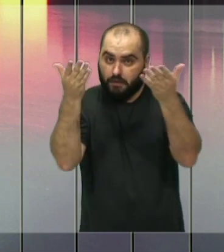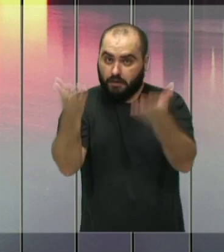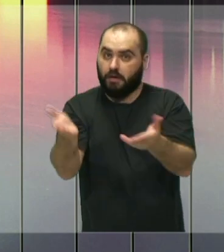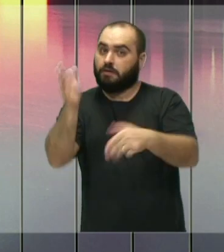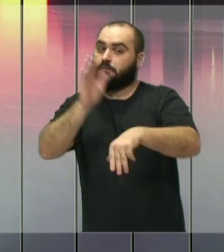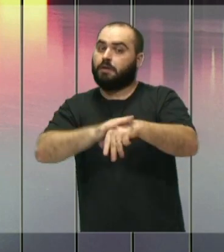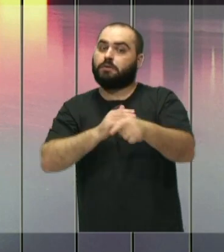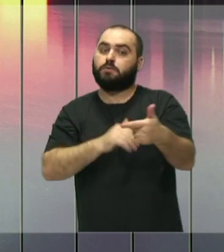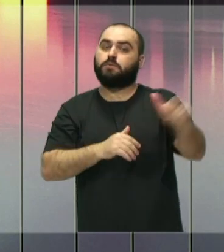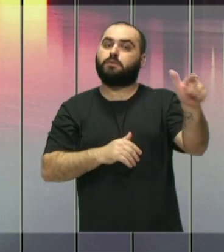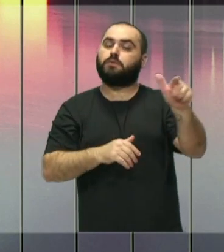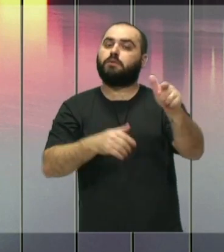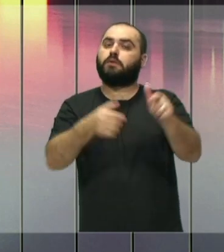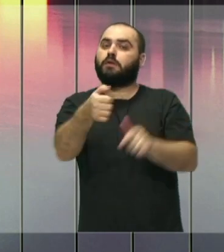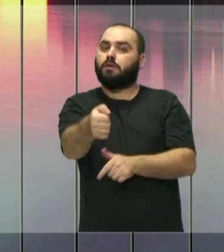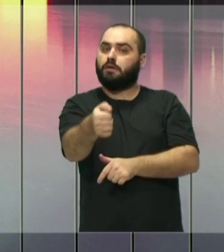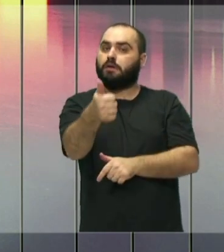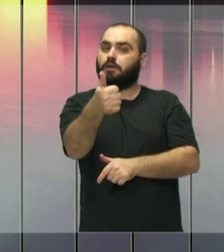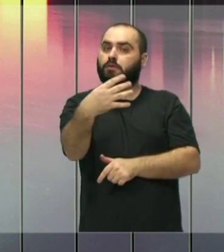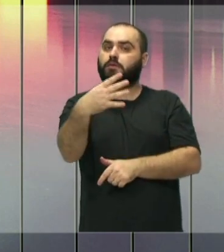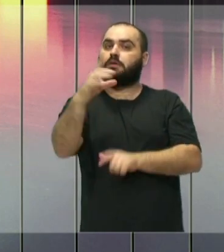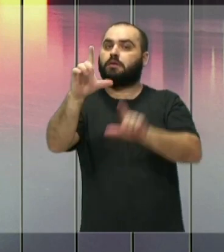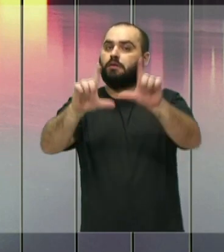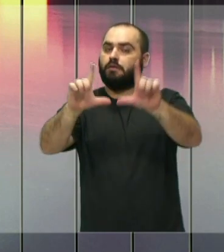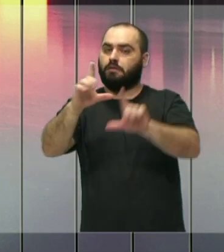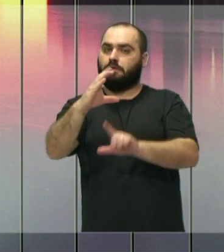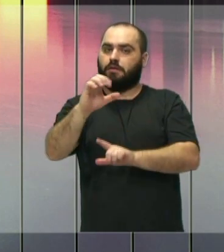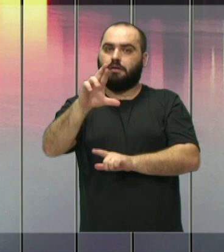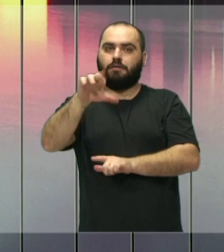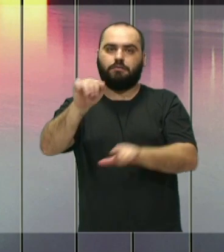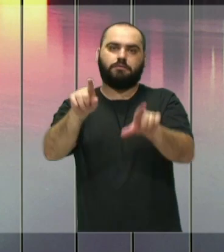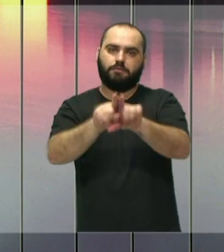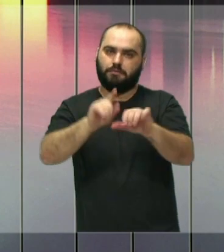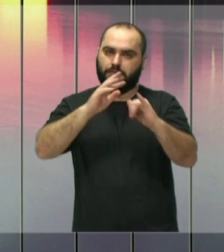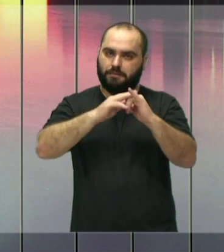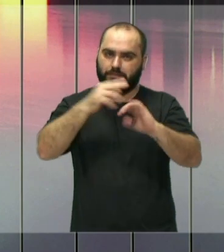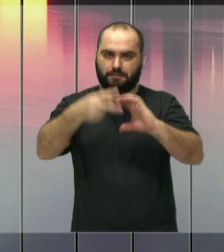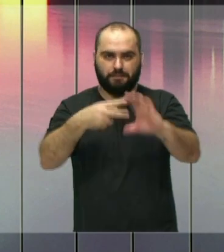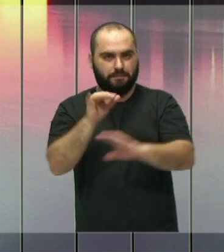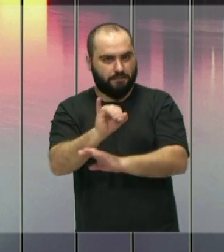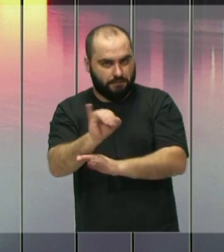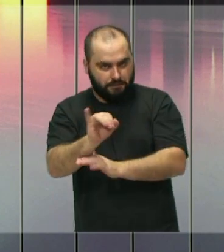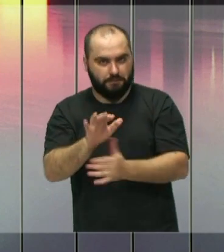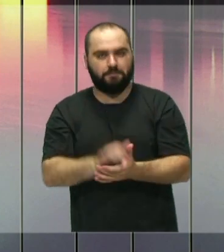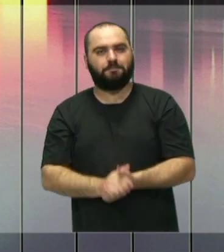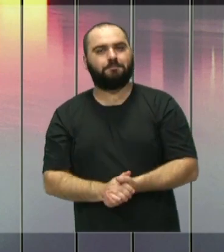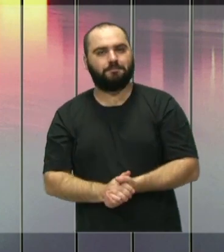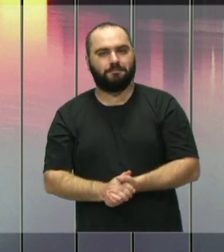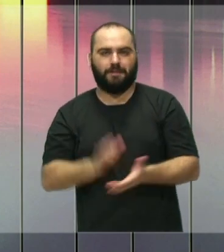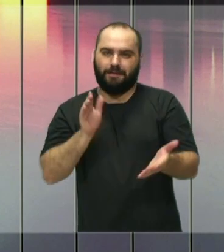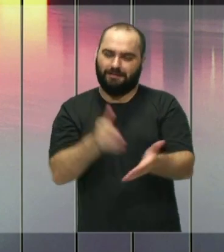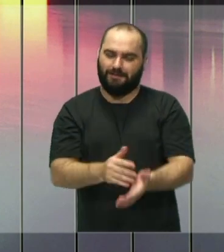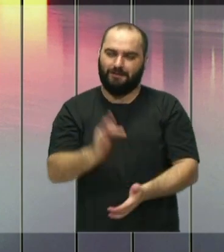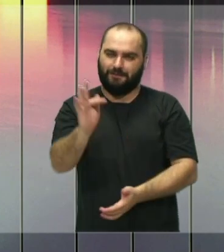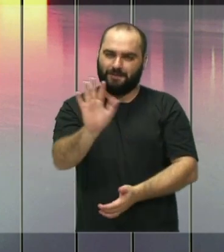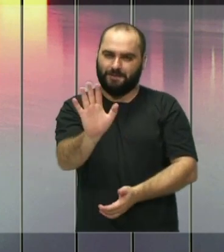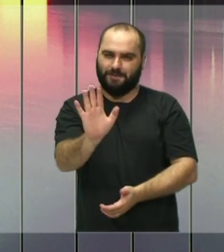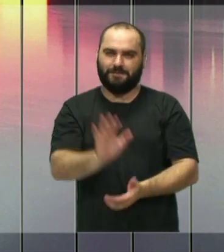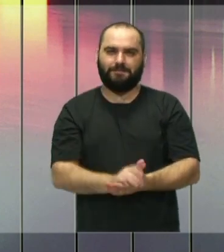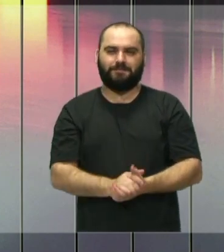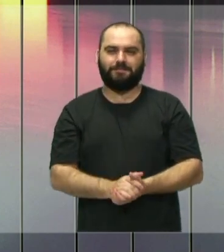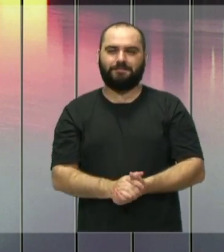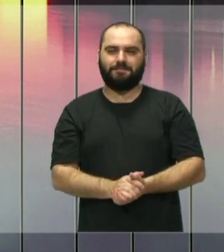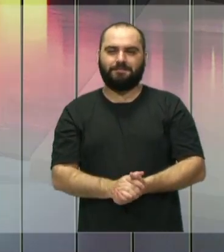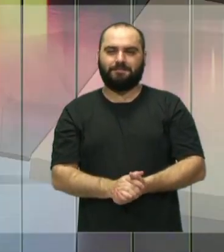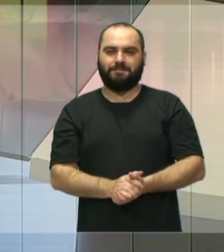outras edições o canal 14 da Claro TV e no canal da Câmara de Vereadores de Itajaí no YouTube até a próxima